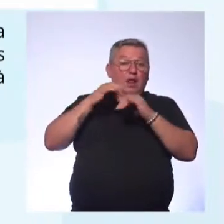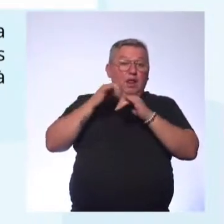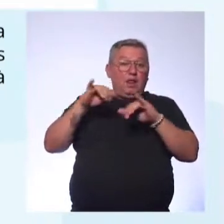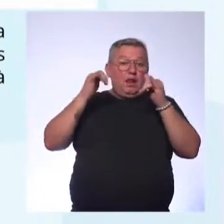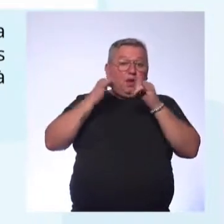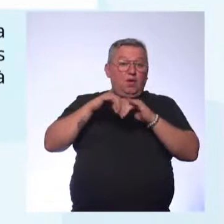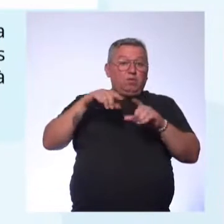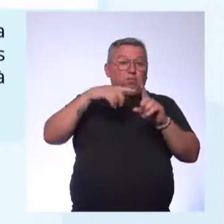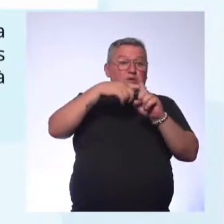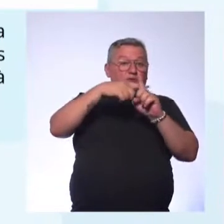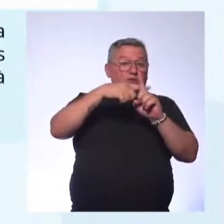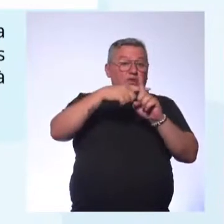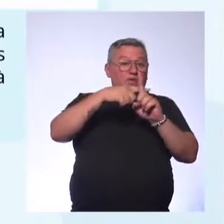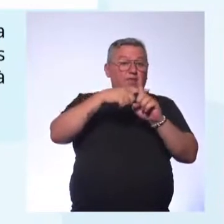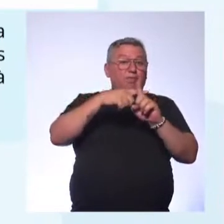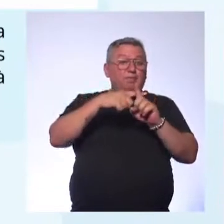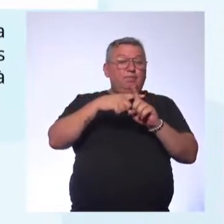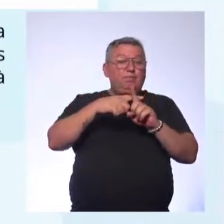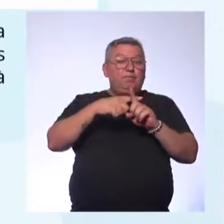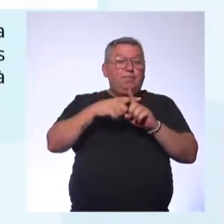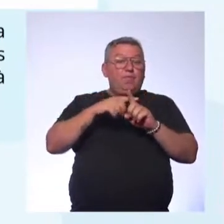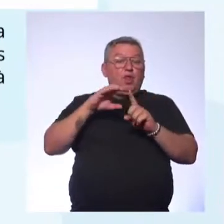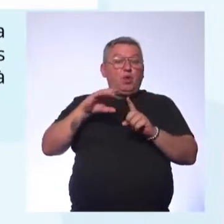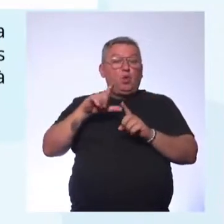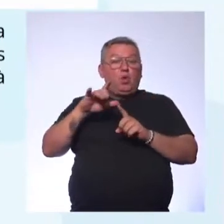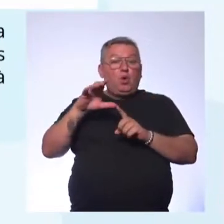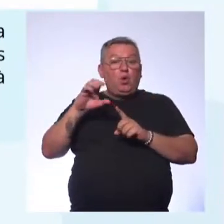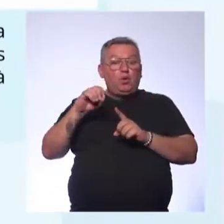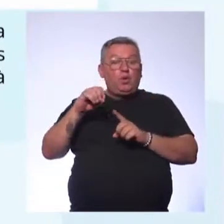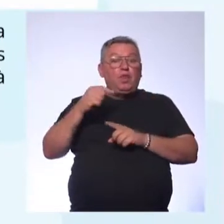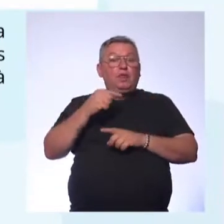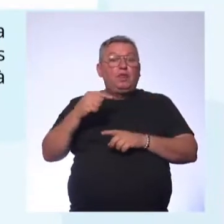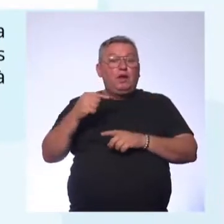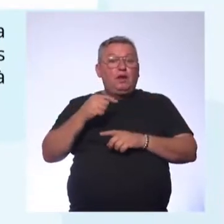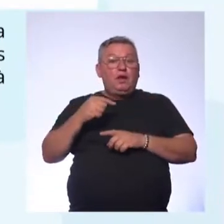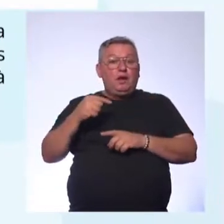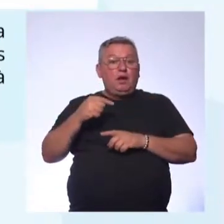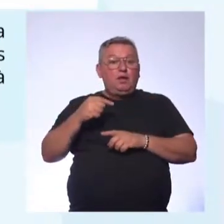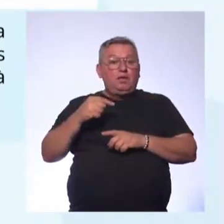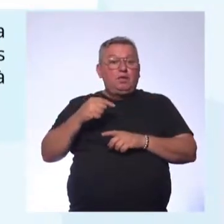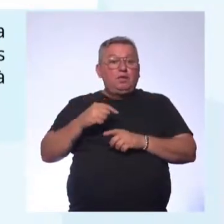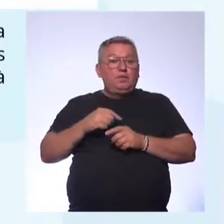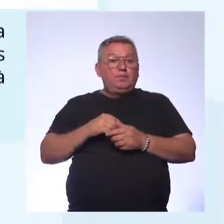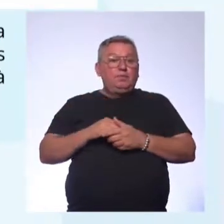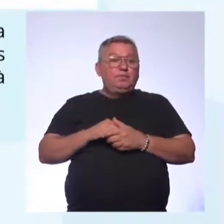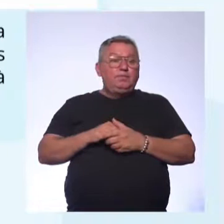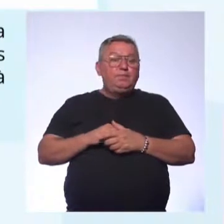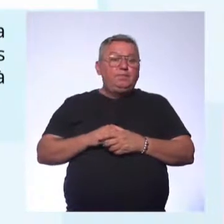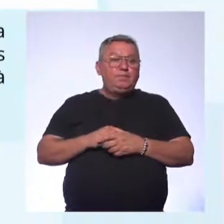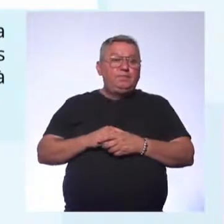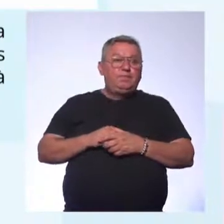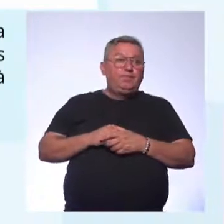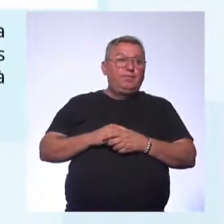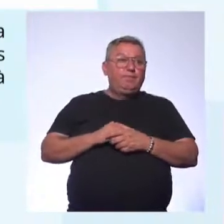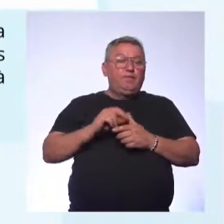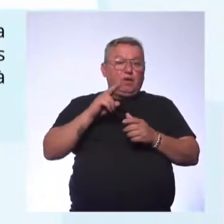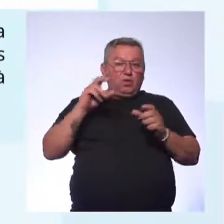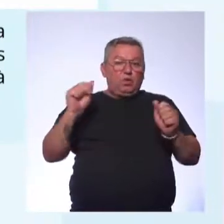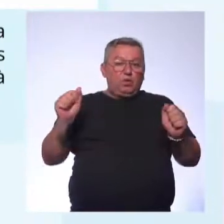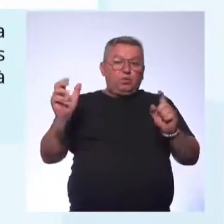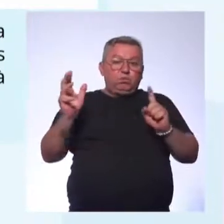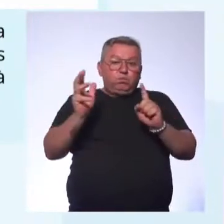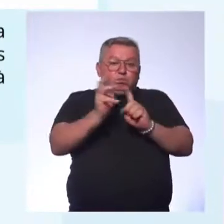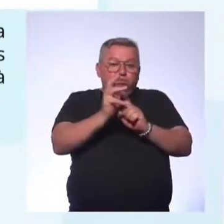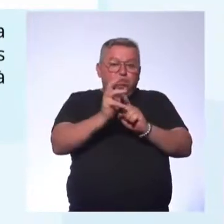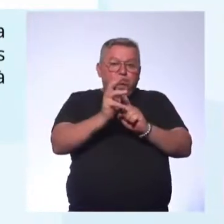carga elétrica positiva Ok e o cloro ele possui carga elétrica negativa eles vão ser